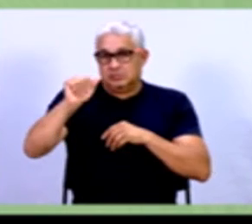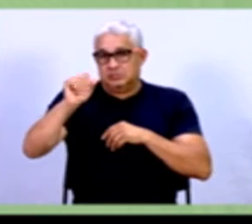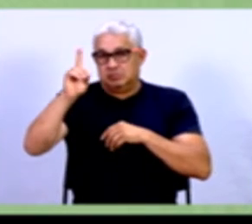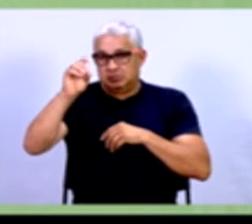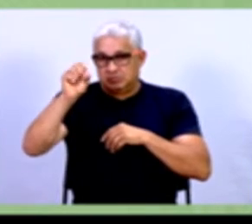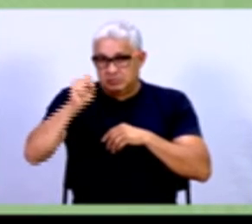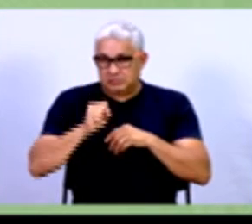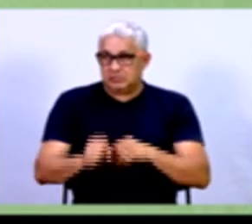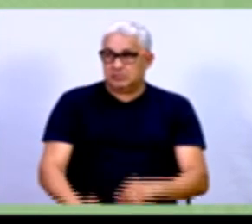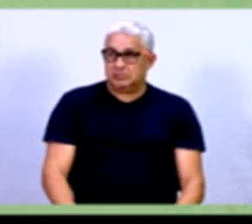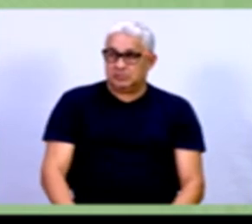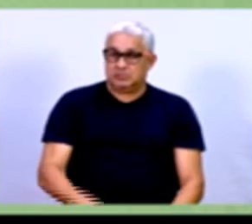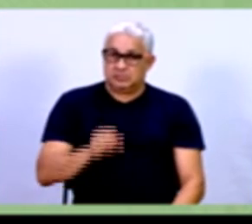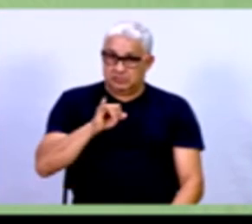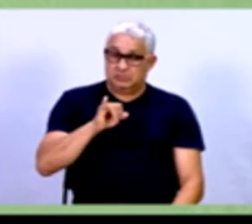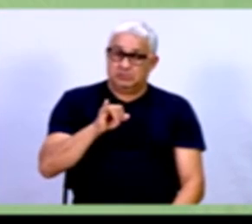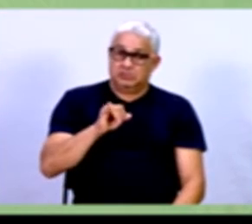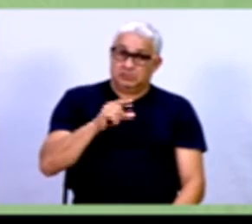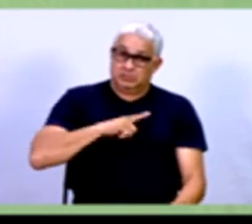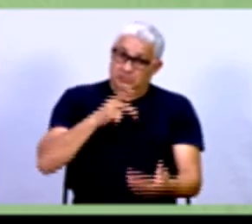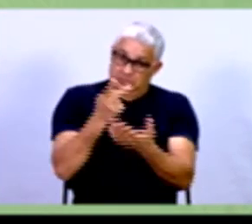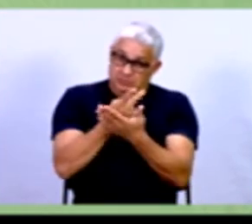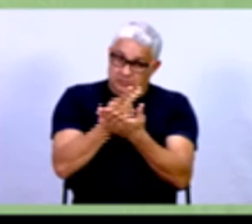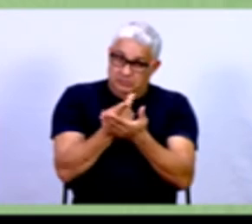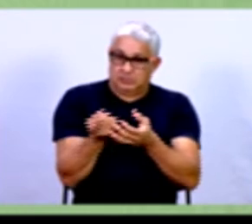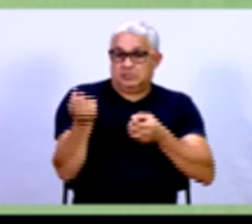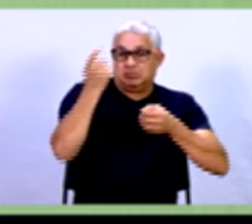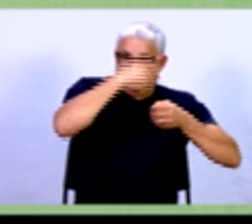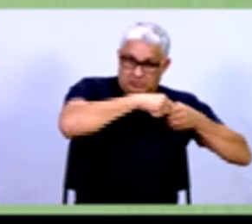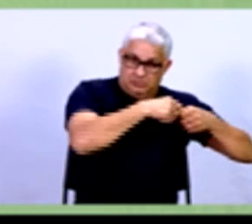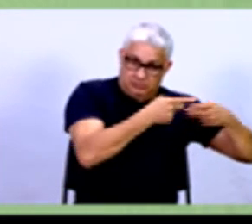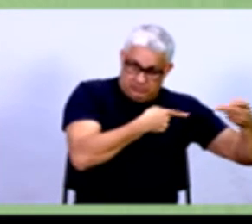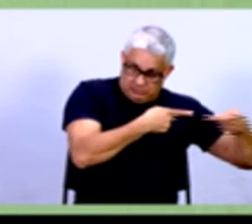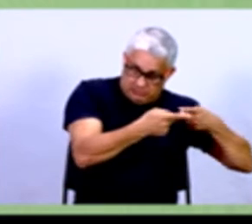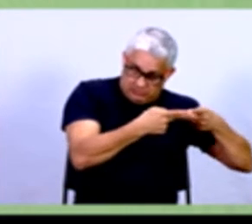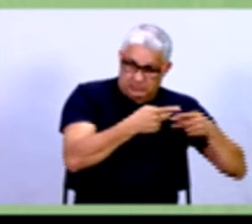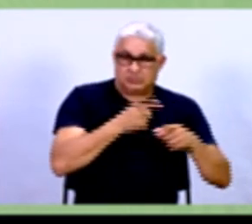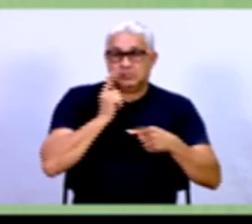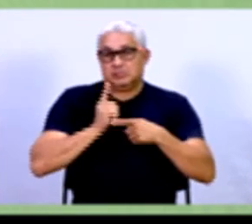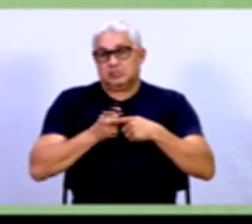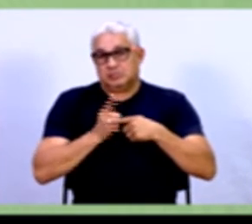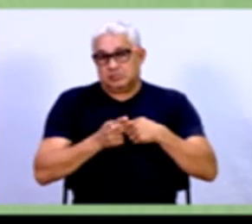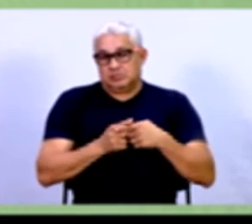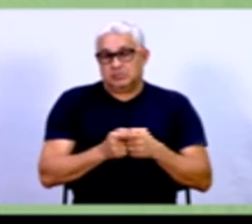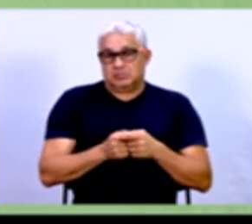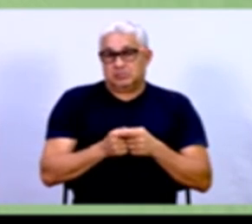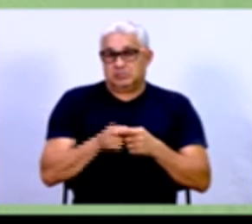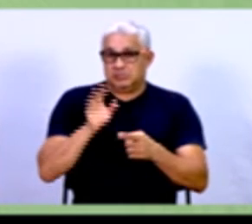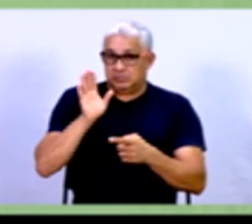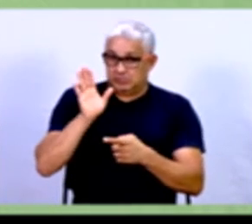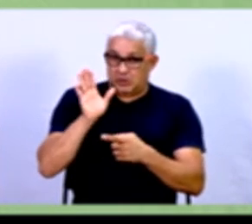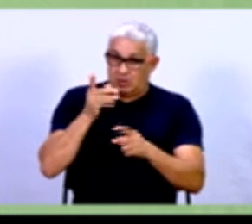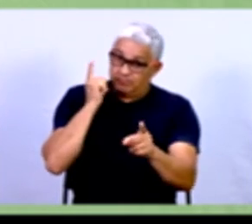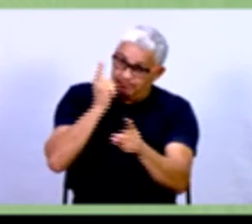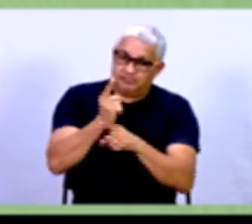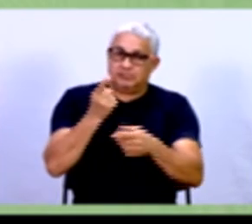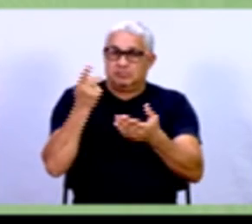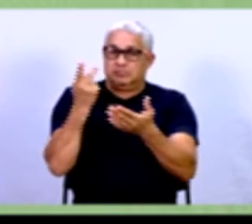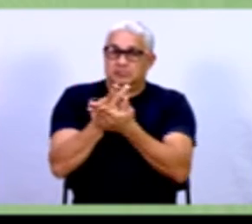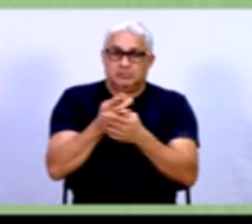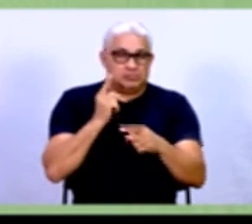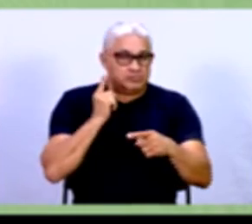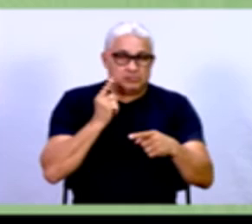crítica de dados apresentou erros, a gente volta para o planejamento. Porque se apresentou erros, a gente não pode continuar, porque